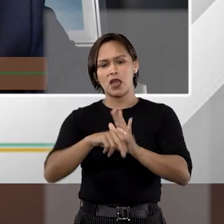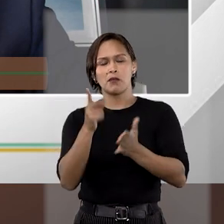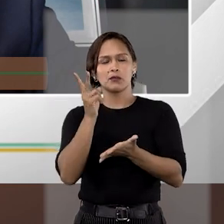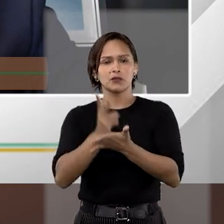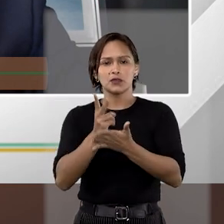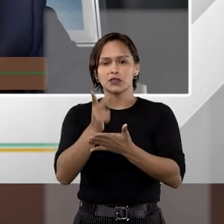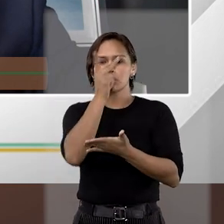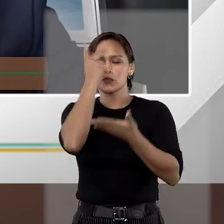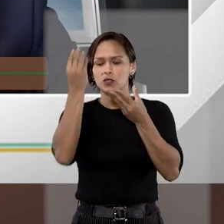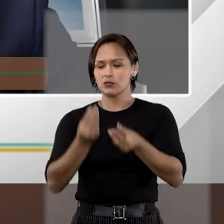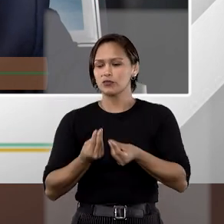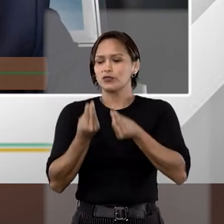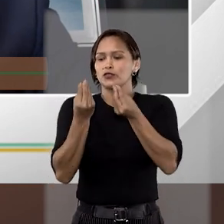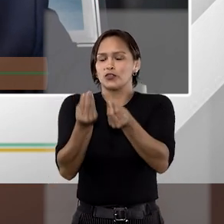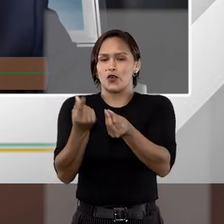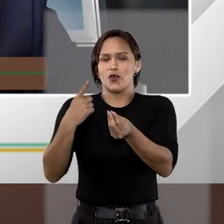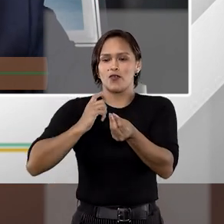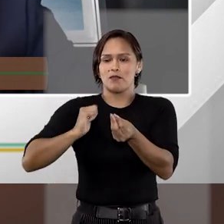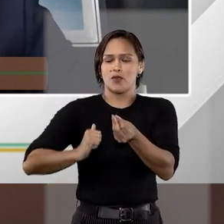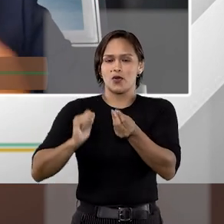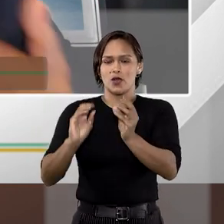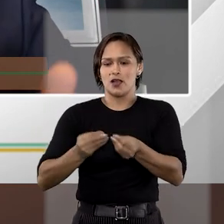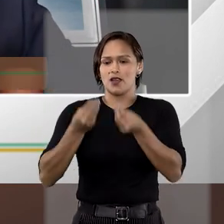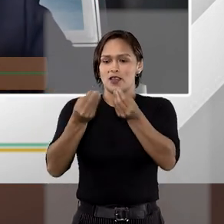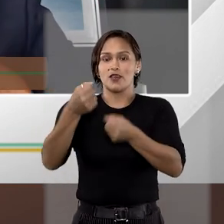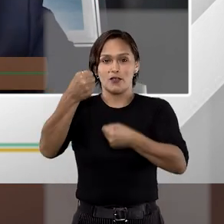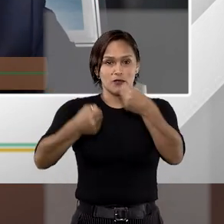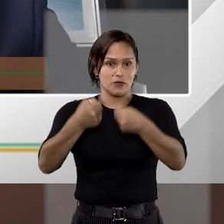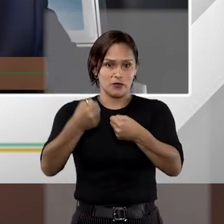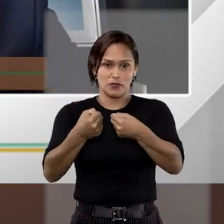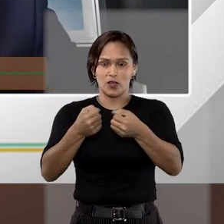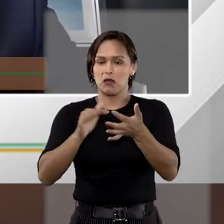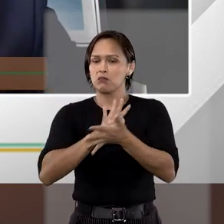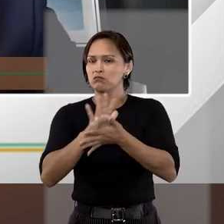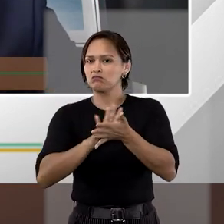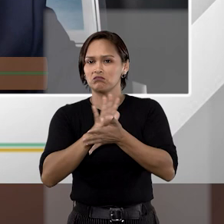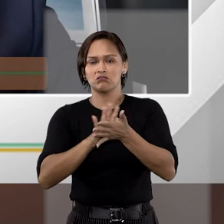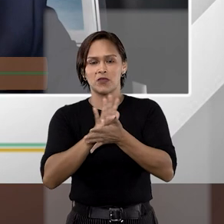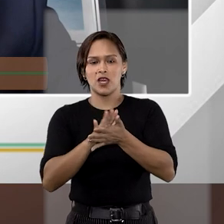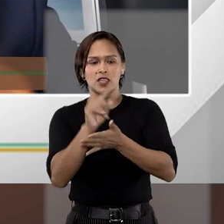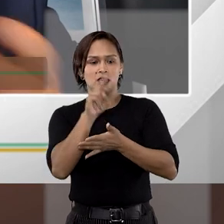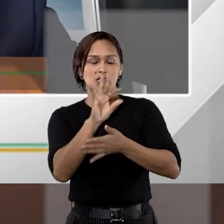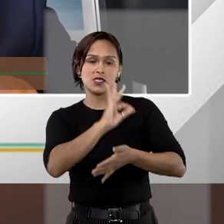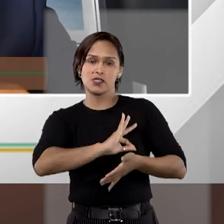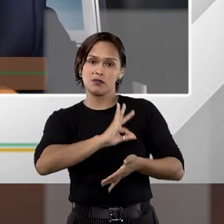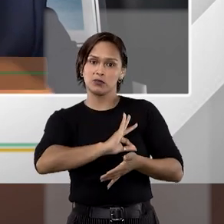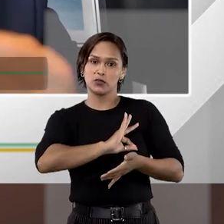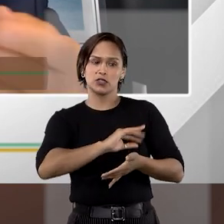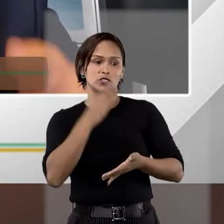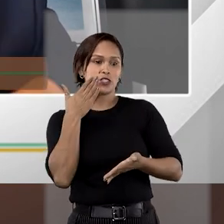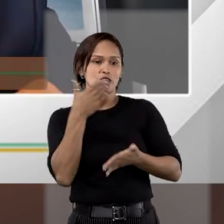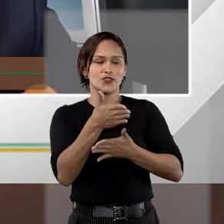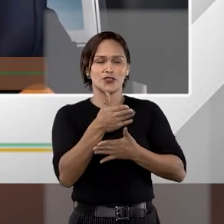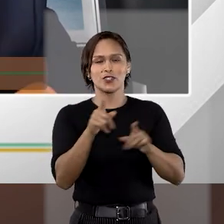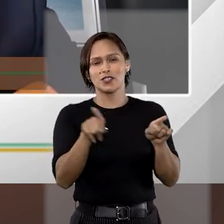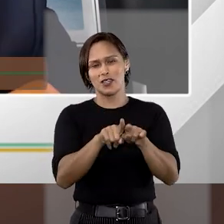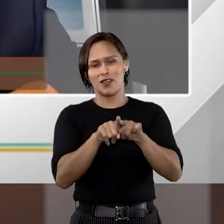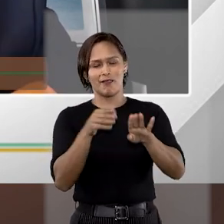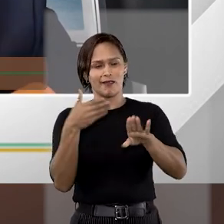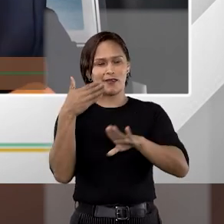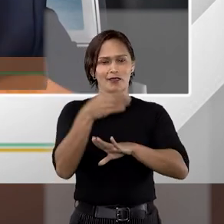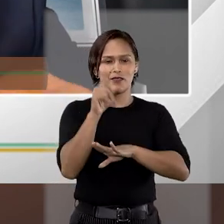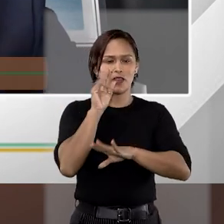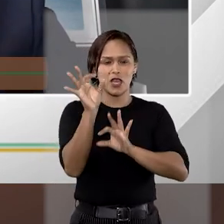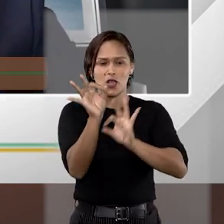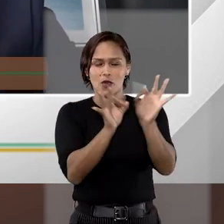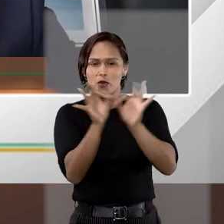adianta mesmo que a pessoa entregue a sua bolsa mesmo que a pessoa entregue seu carro Se o militar já fez